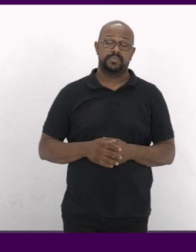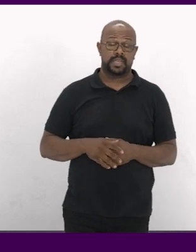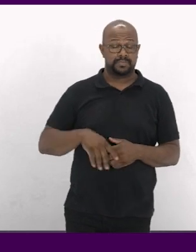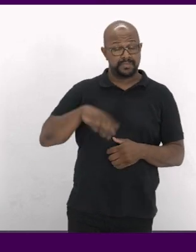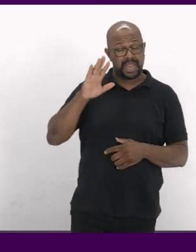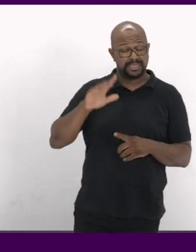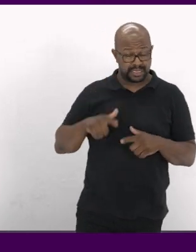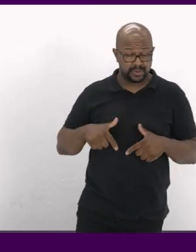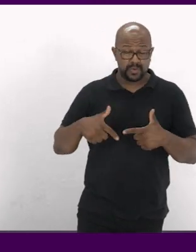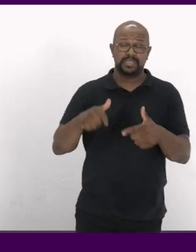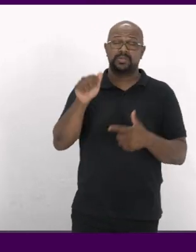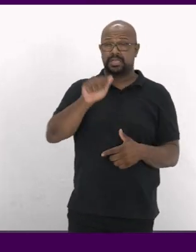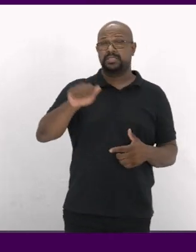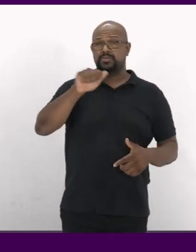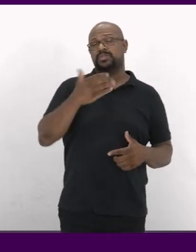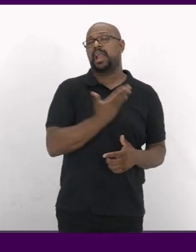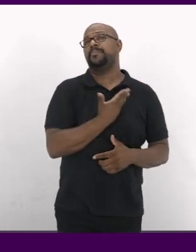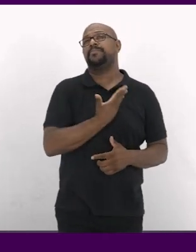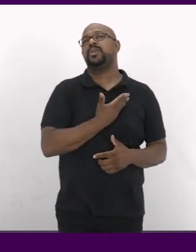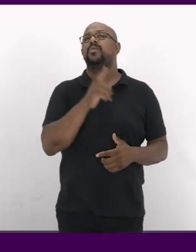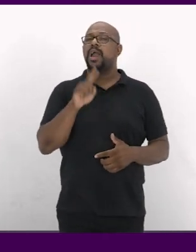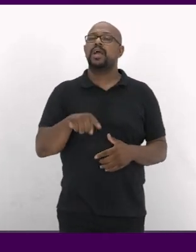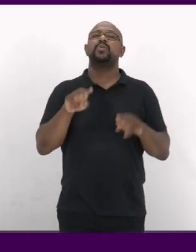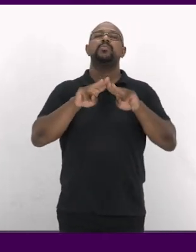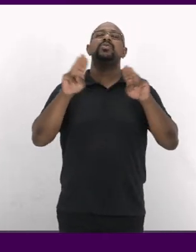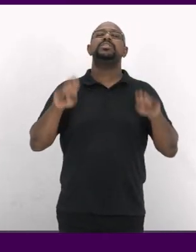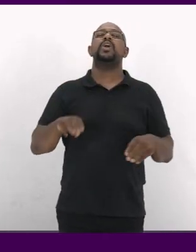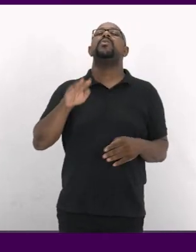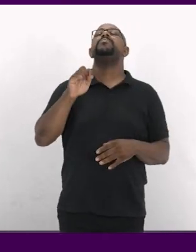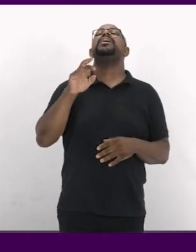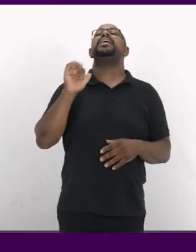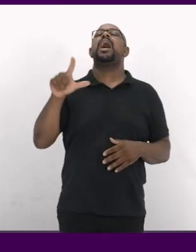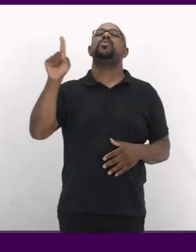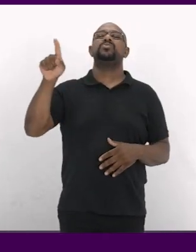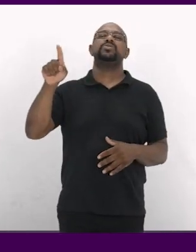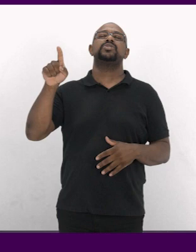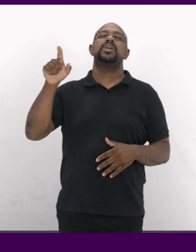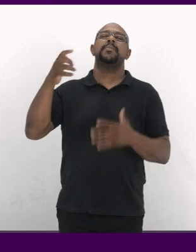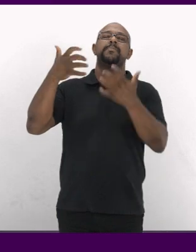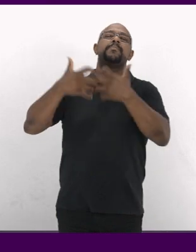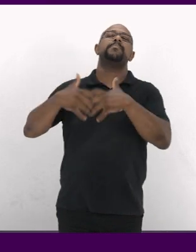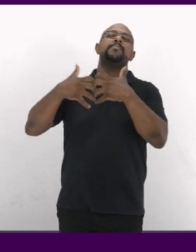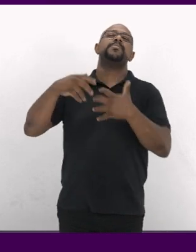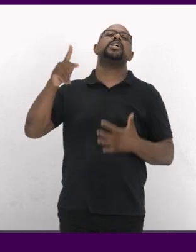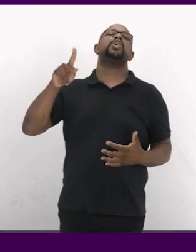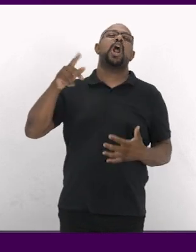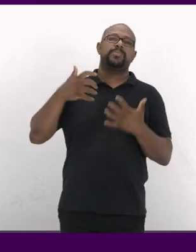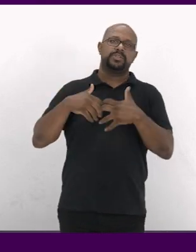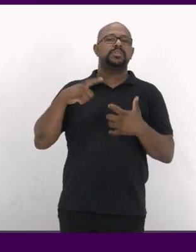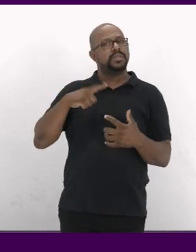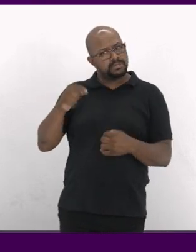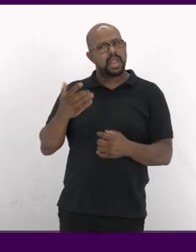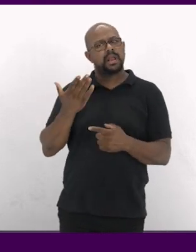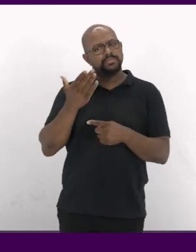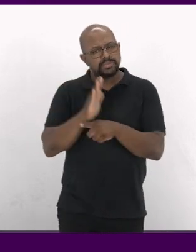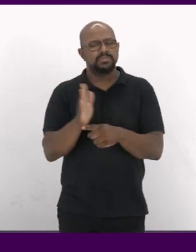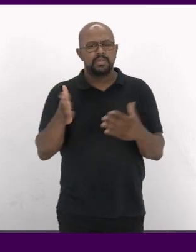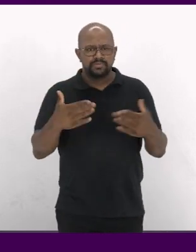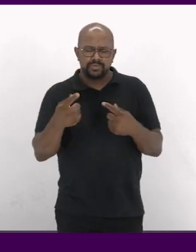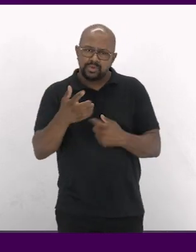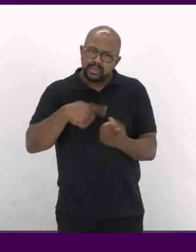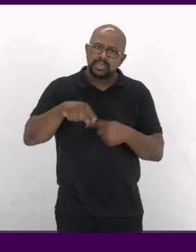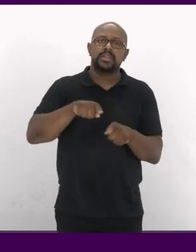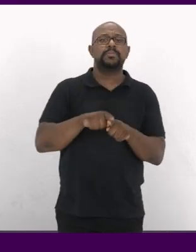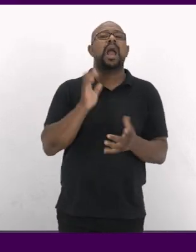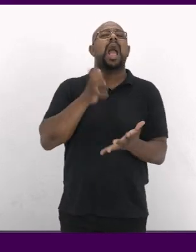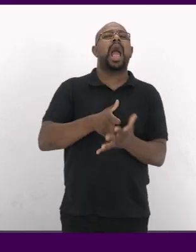Uma das mais atuantes associações de amigos, por exemplo, é a do Museu Imperial de Petrópolis, que colabora com a captação de recursos e mesmo